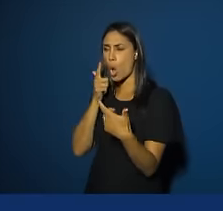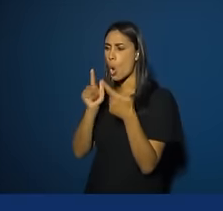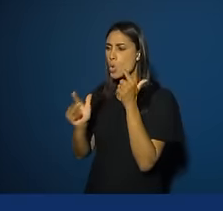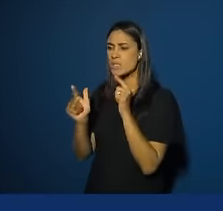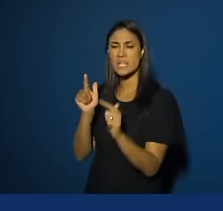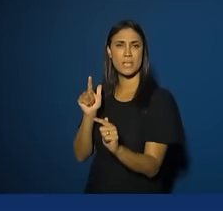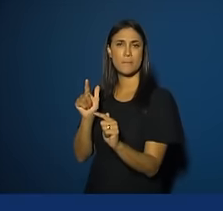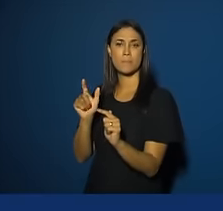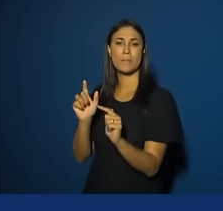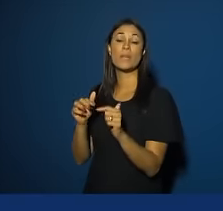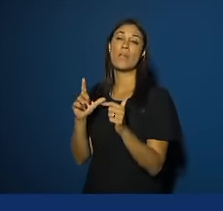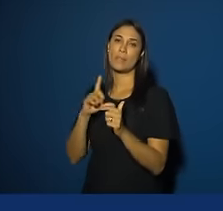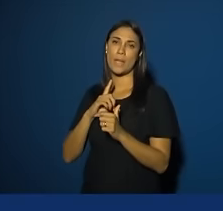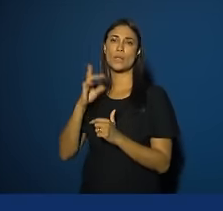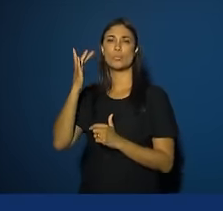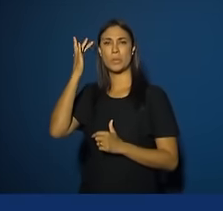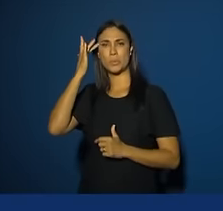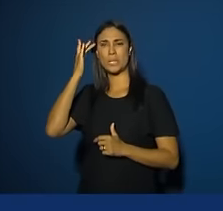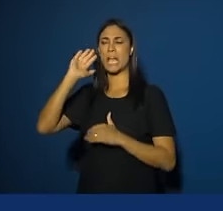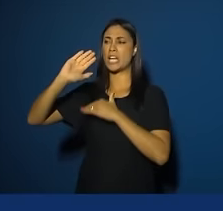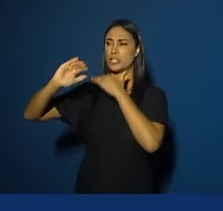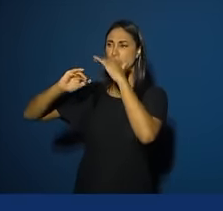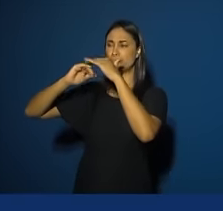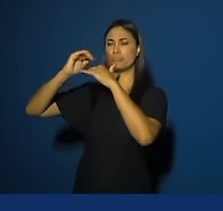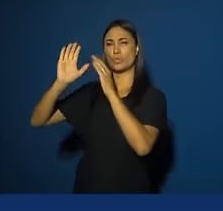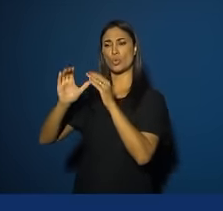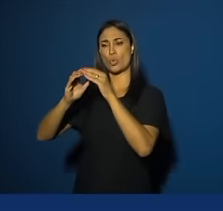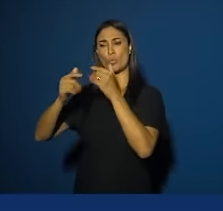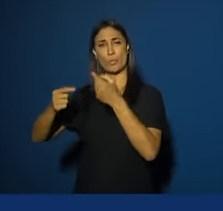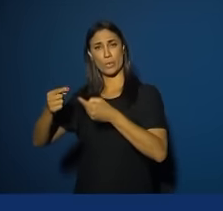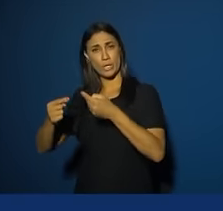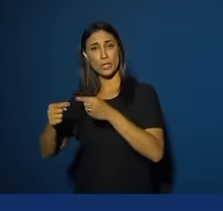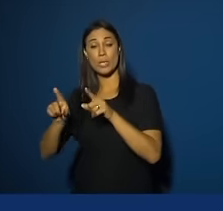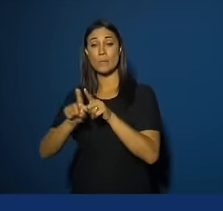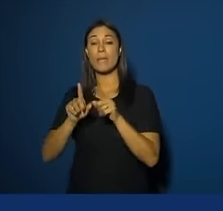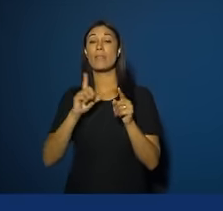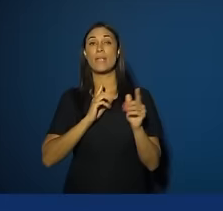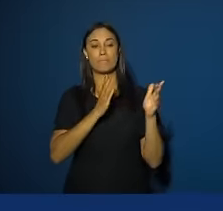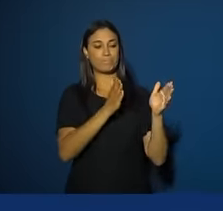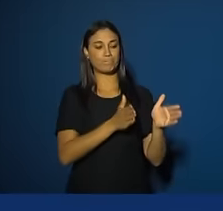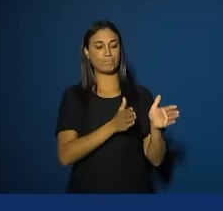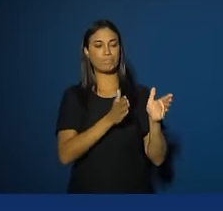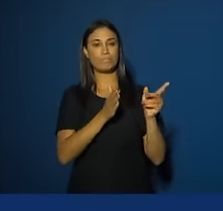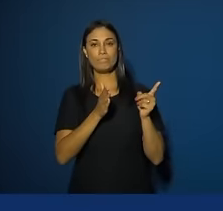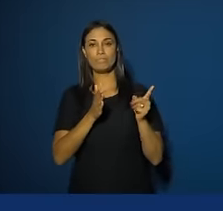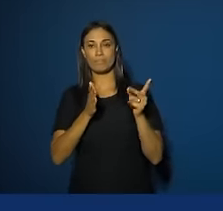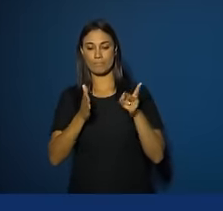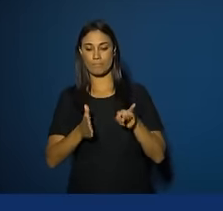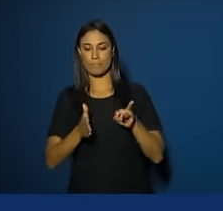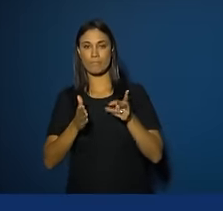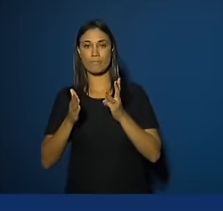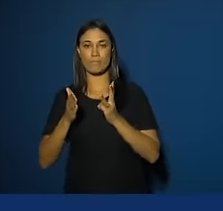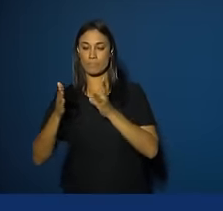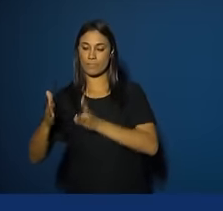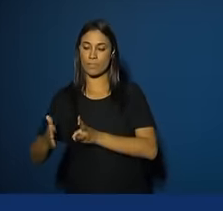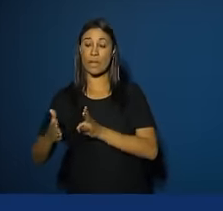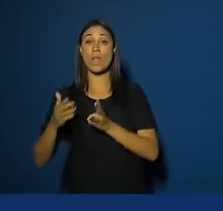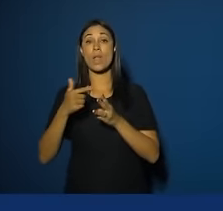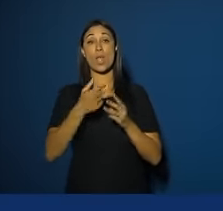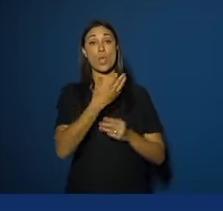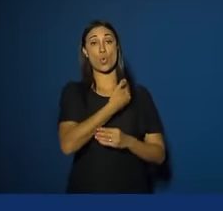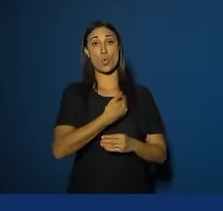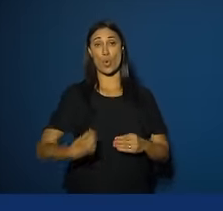a uma certa maturidade da classe política e três momentos diferentes em três governos